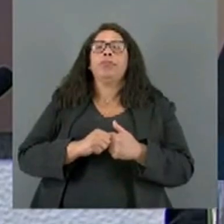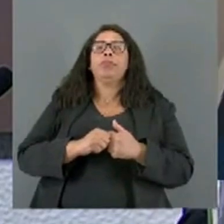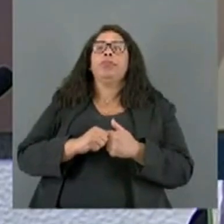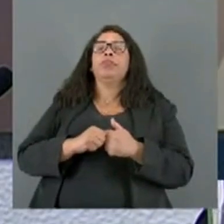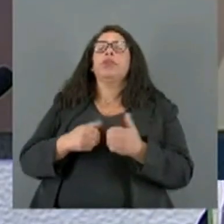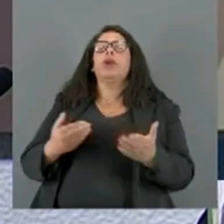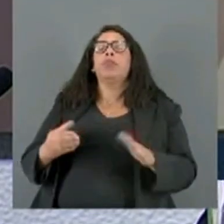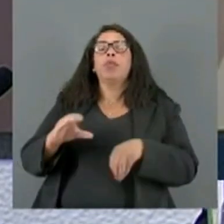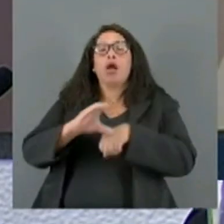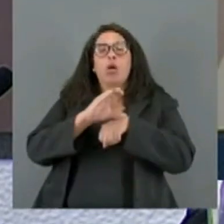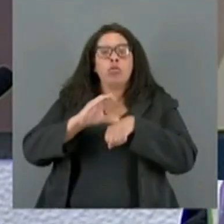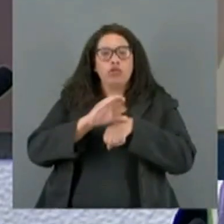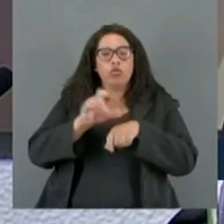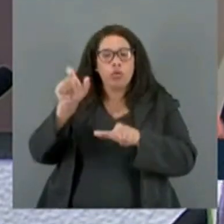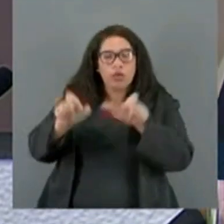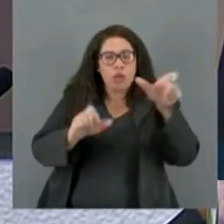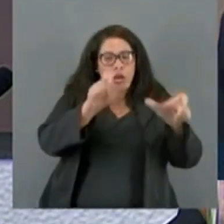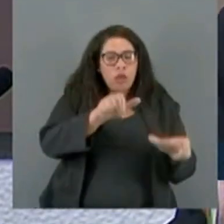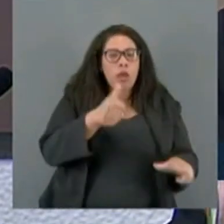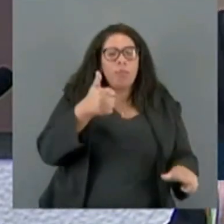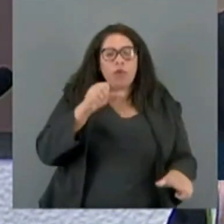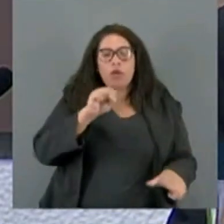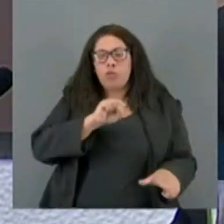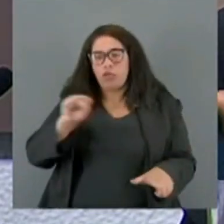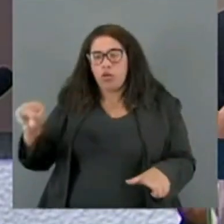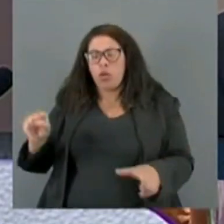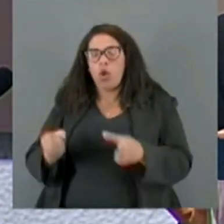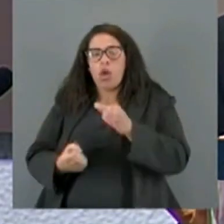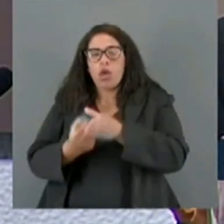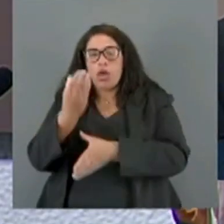Constituinte de 1988, que